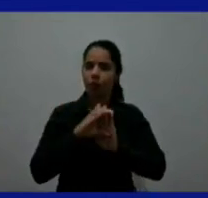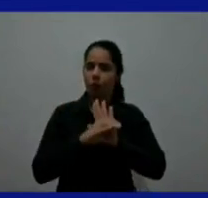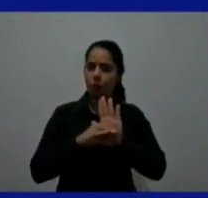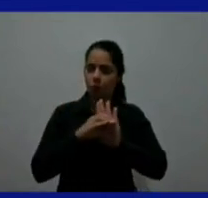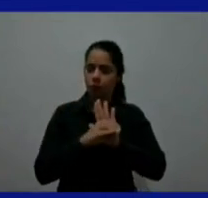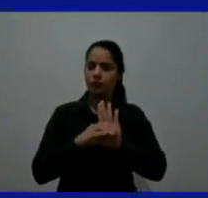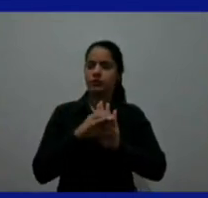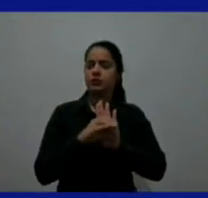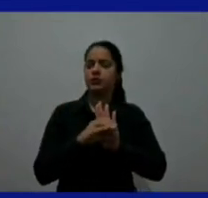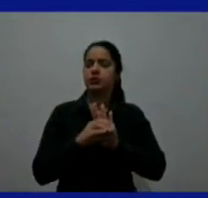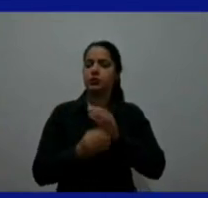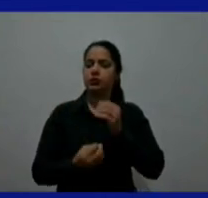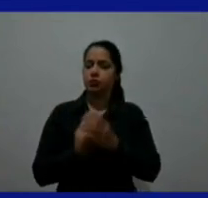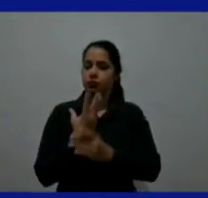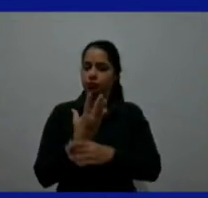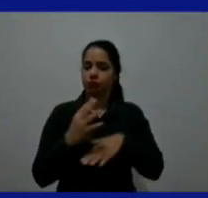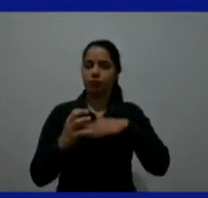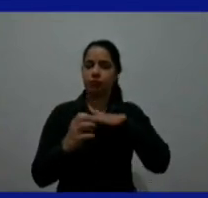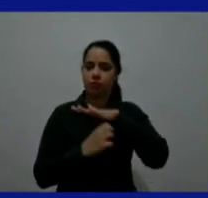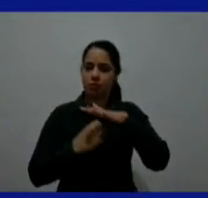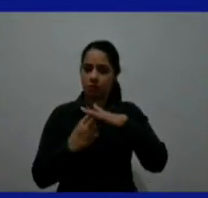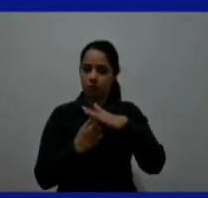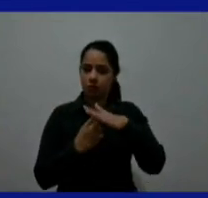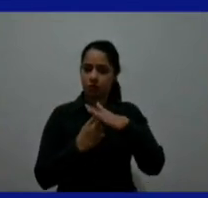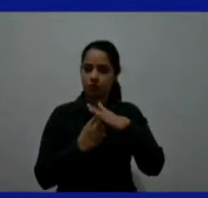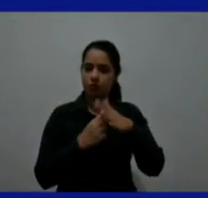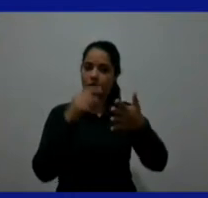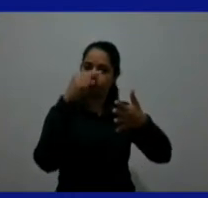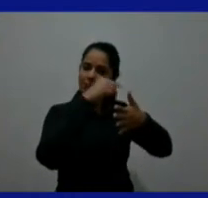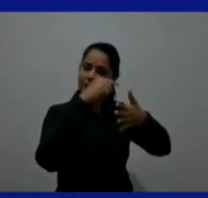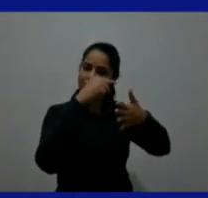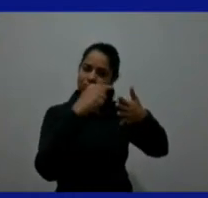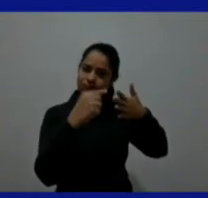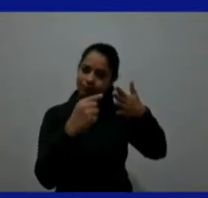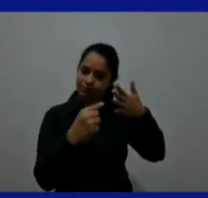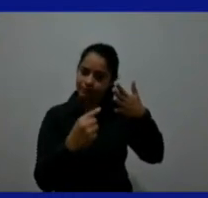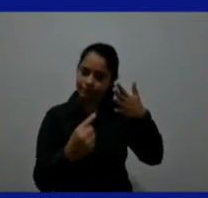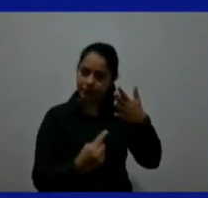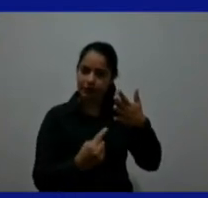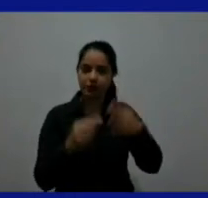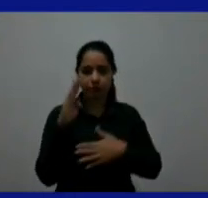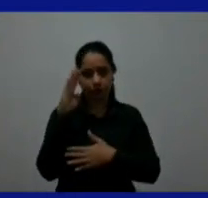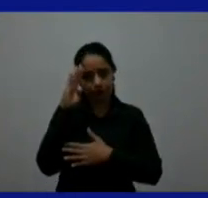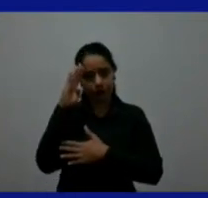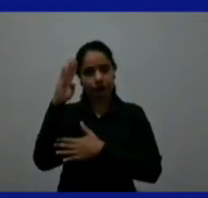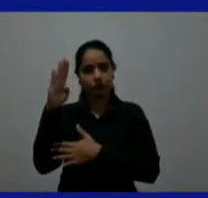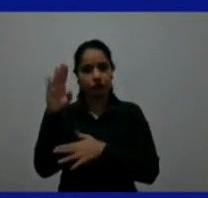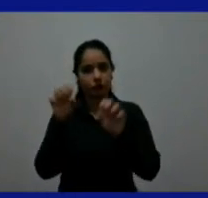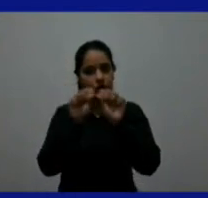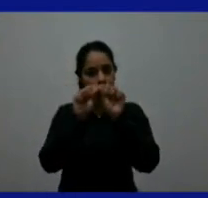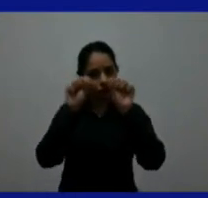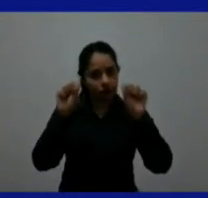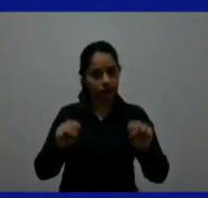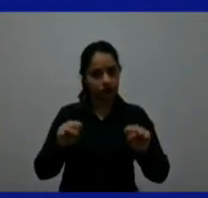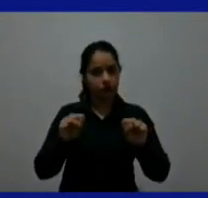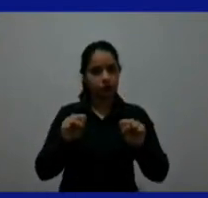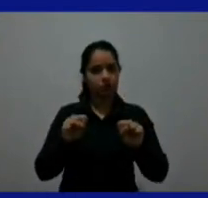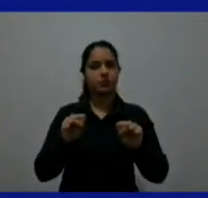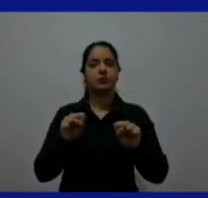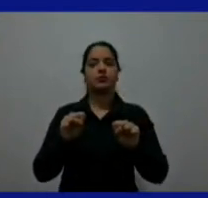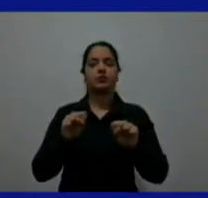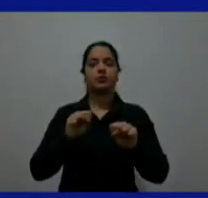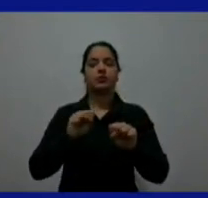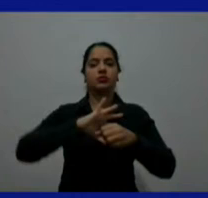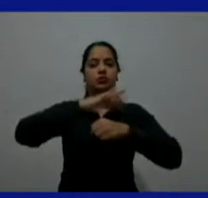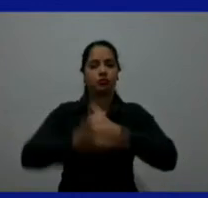os principais elementos hoje da visão sistêmica de sustentabilidade nas empresas,